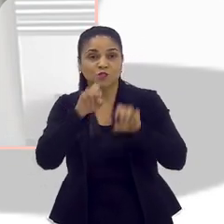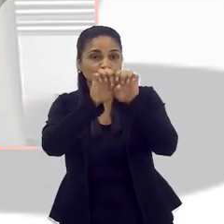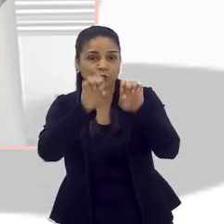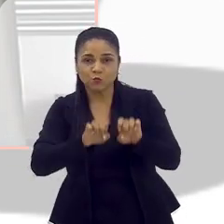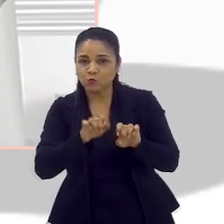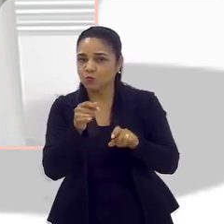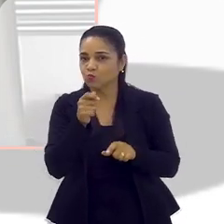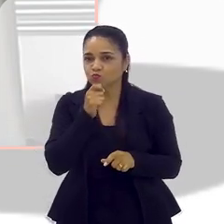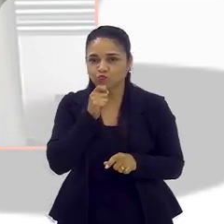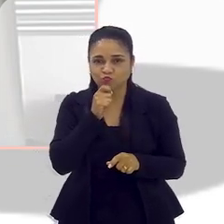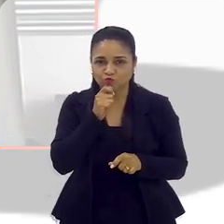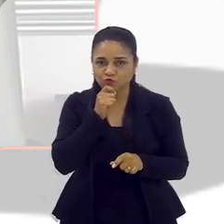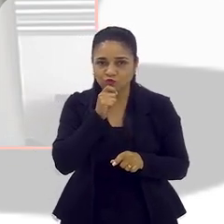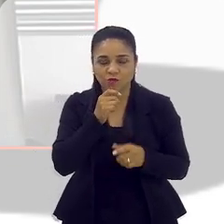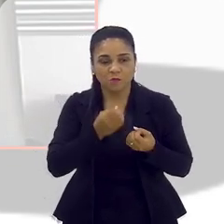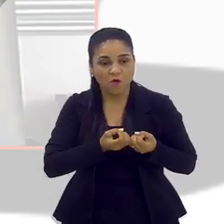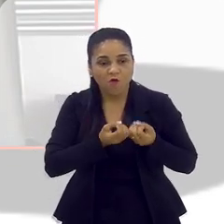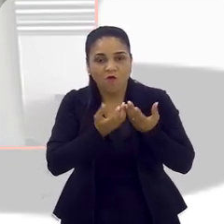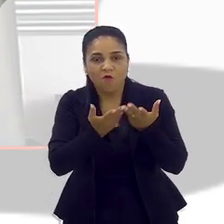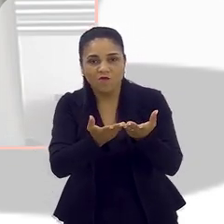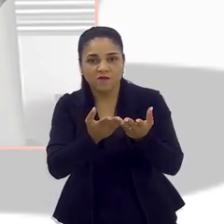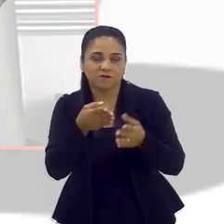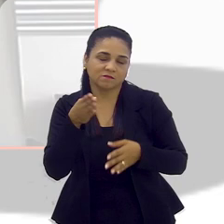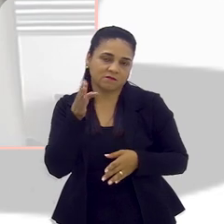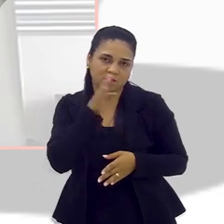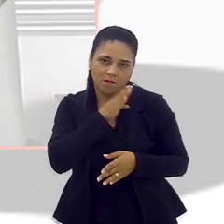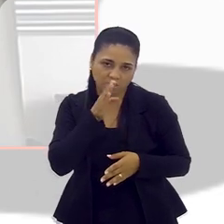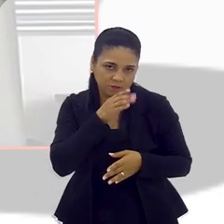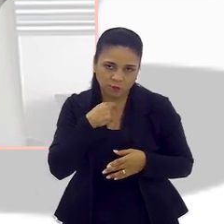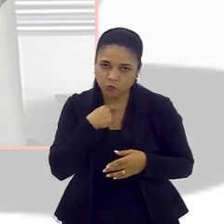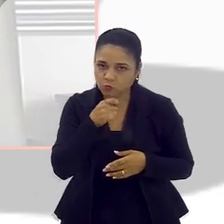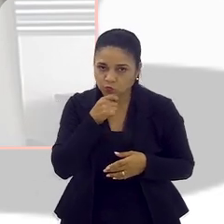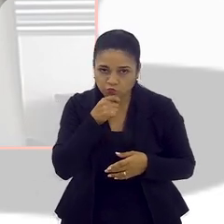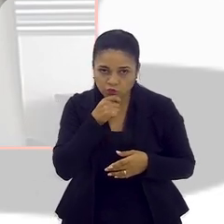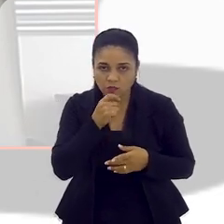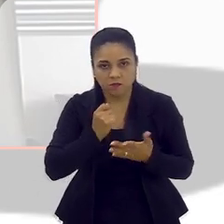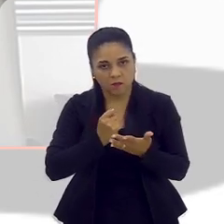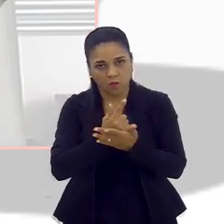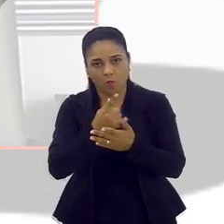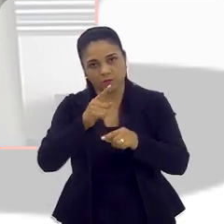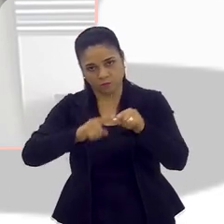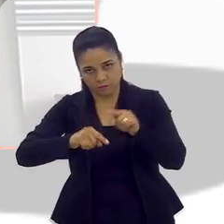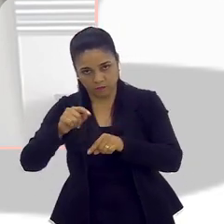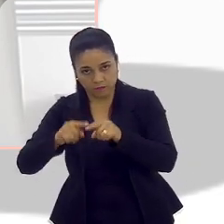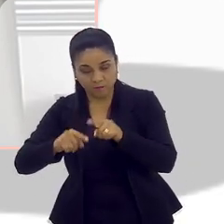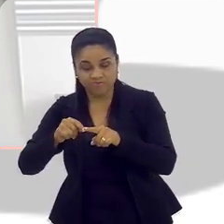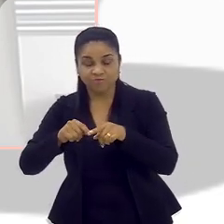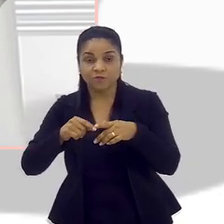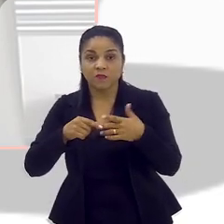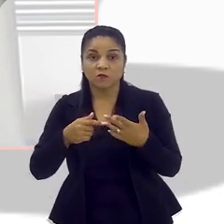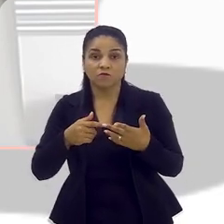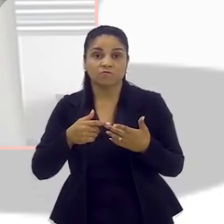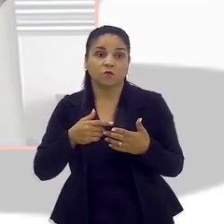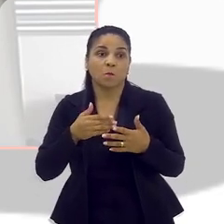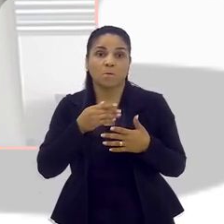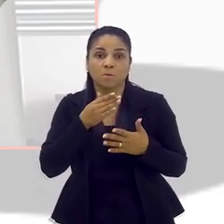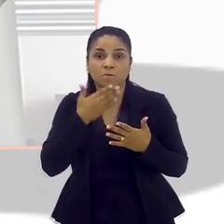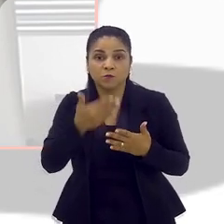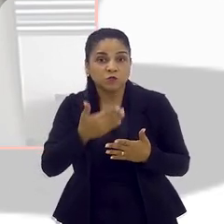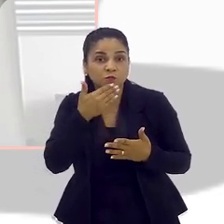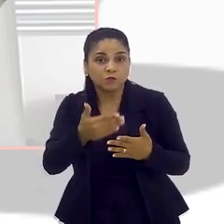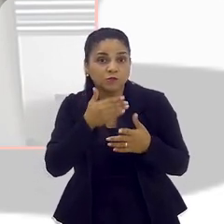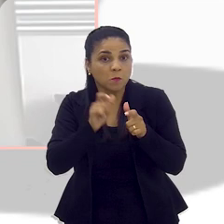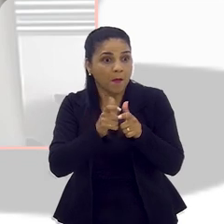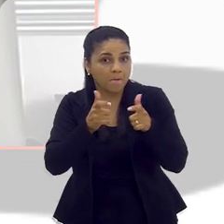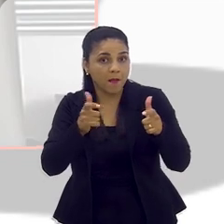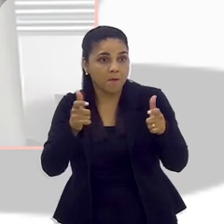estrutura toda que oferecia eficiência e rapidez na compra do produto, então isso começou a ficar mais latente. Aí a gente